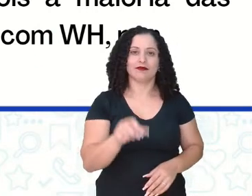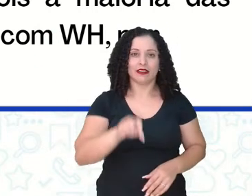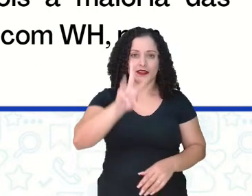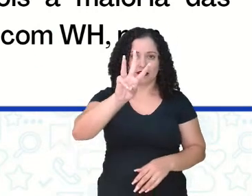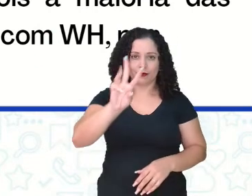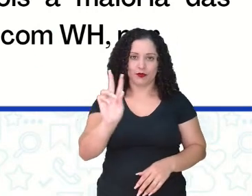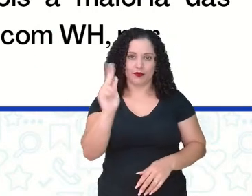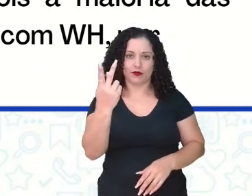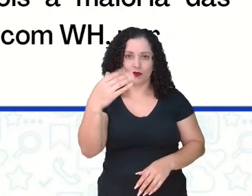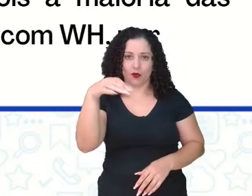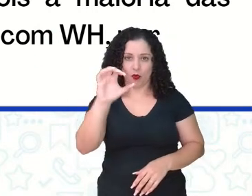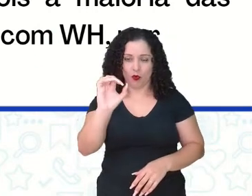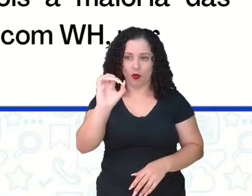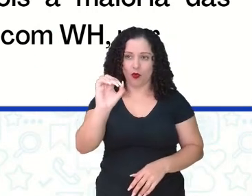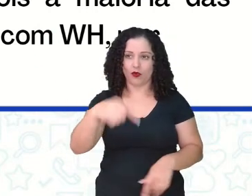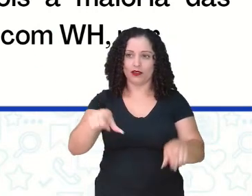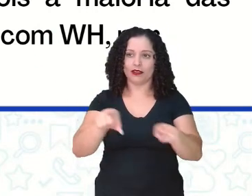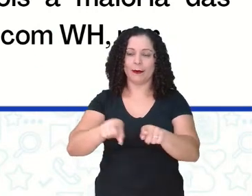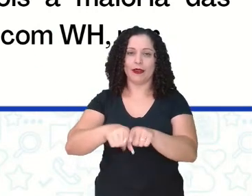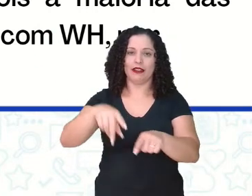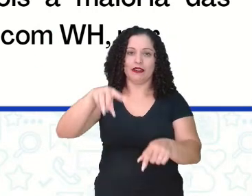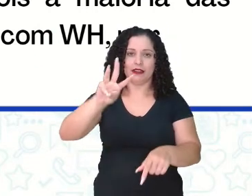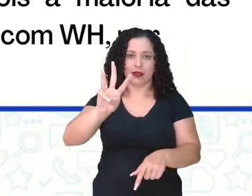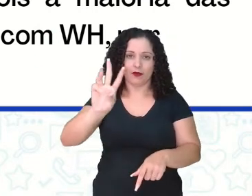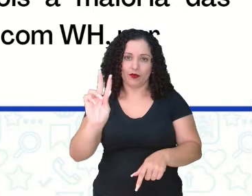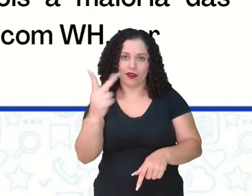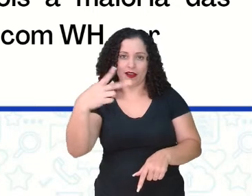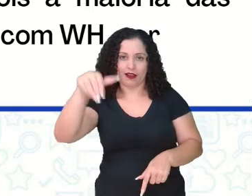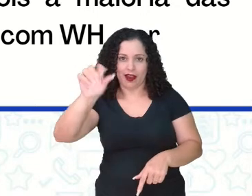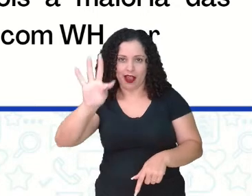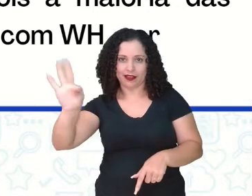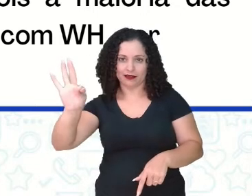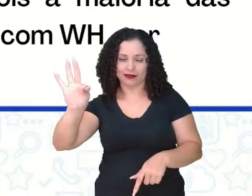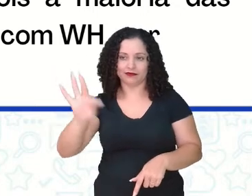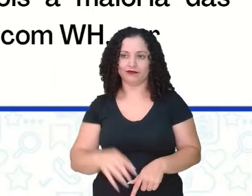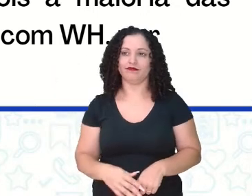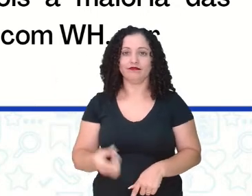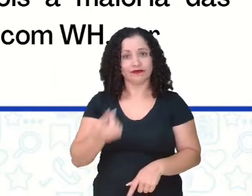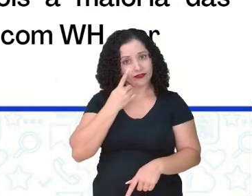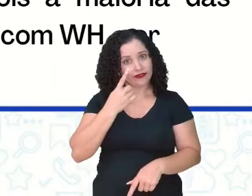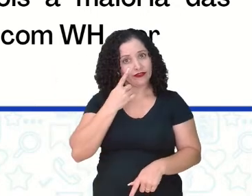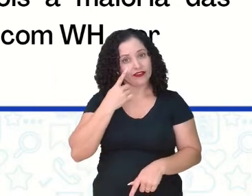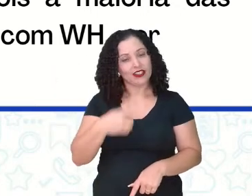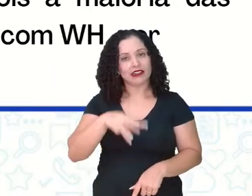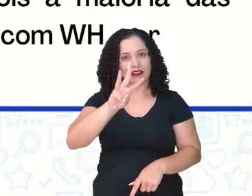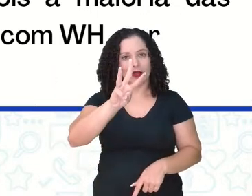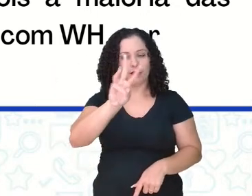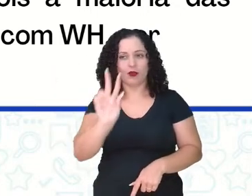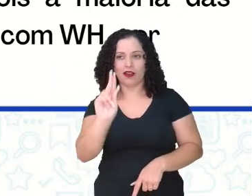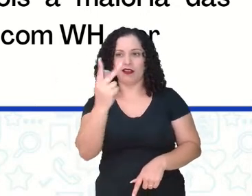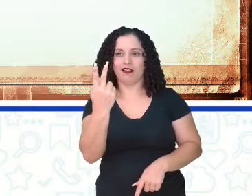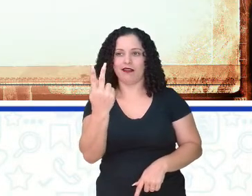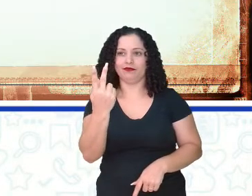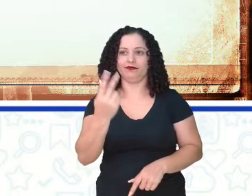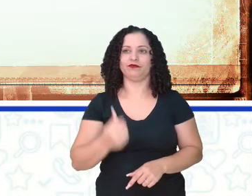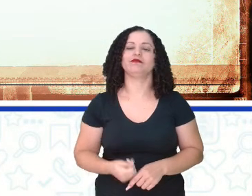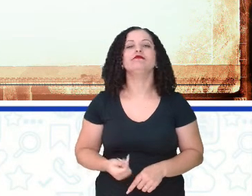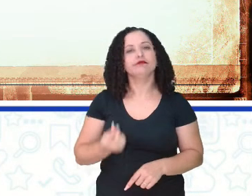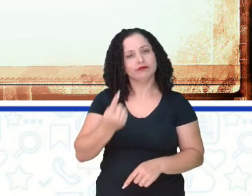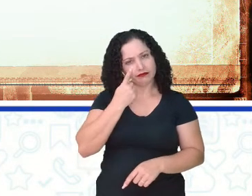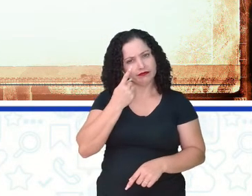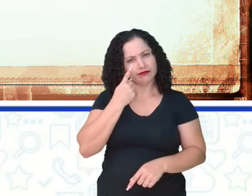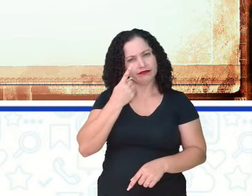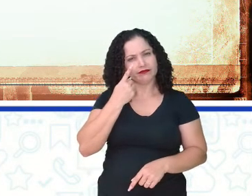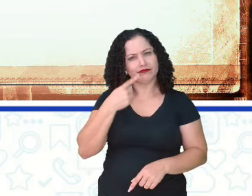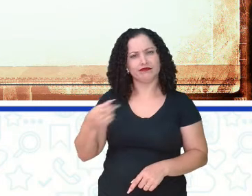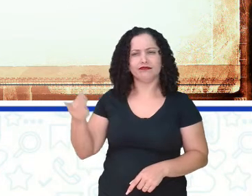que. Você percebe que o W e H nesses dois aqui estão bem maiúsculos, né? A minha ideia foi trazer assim mesmo, para a gente